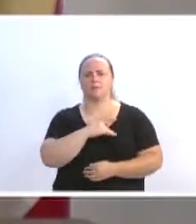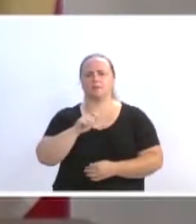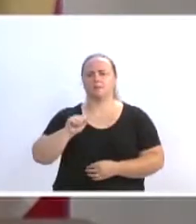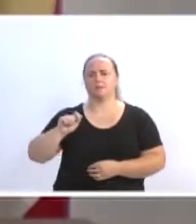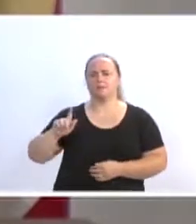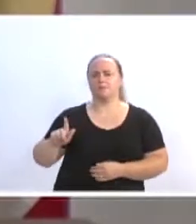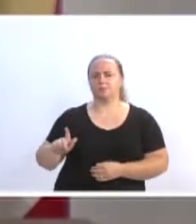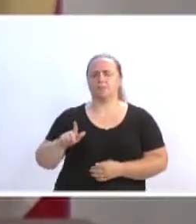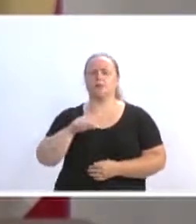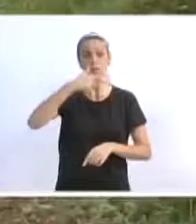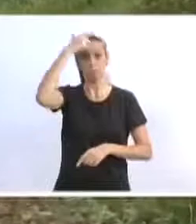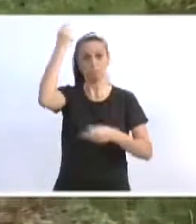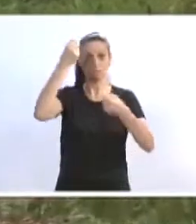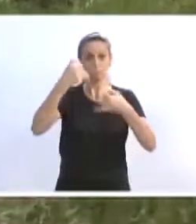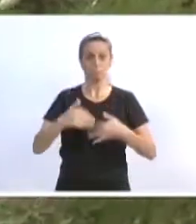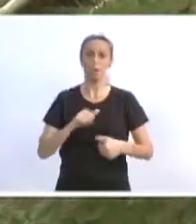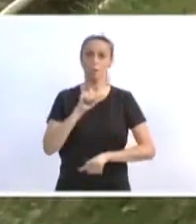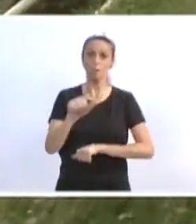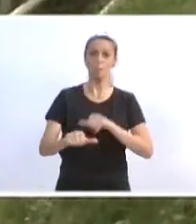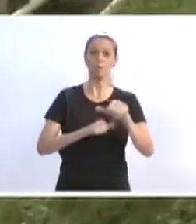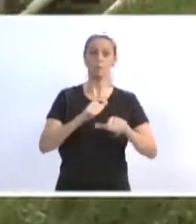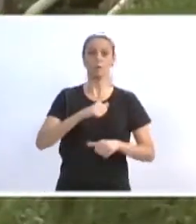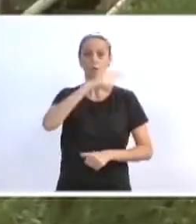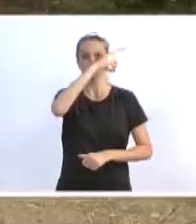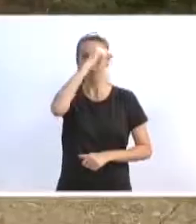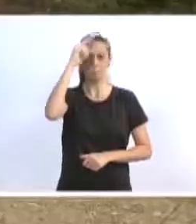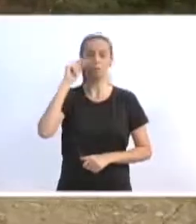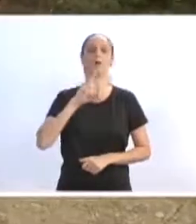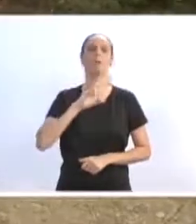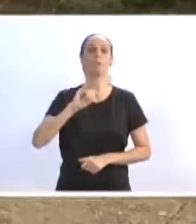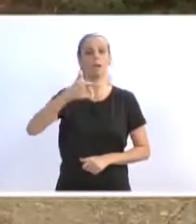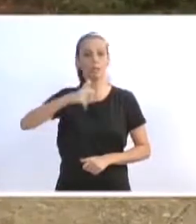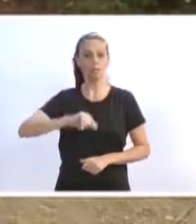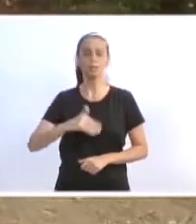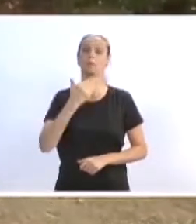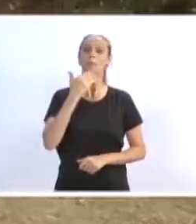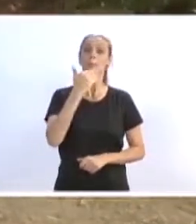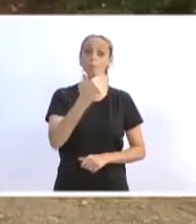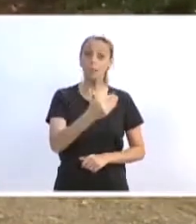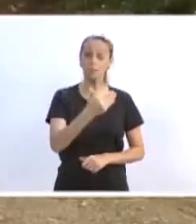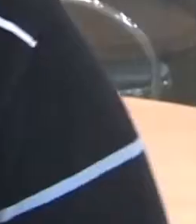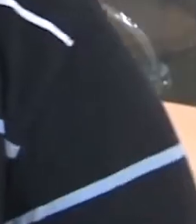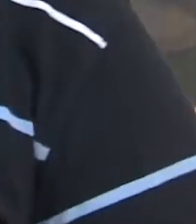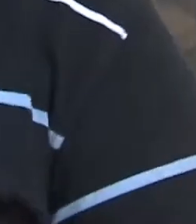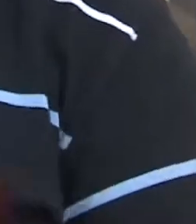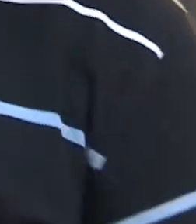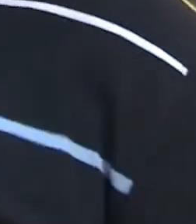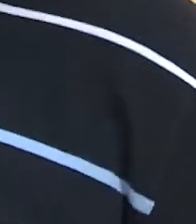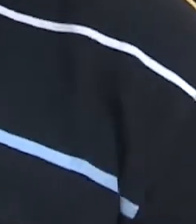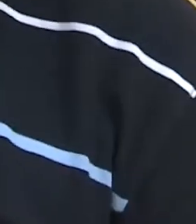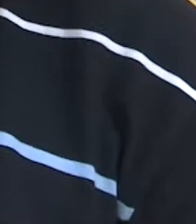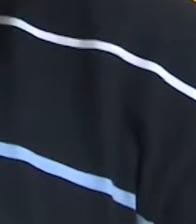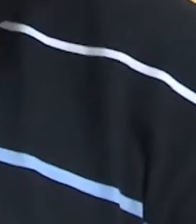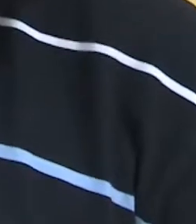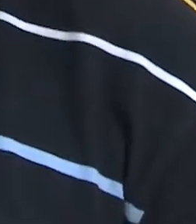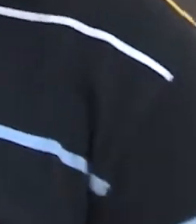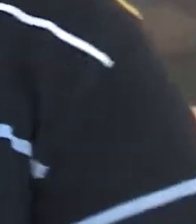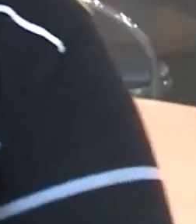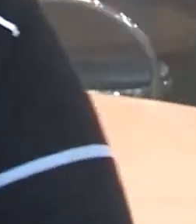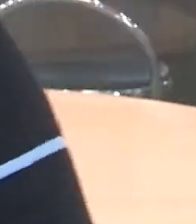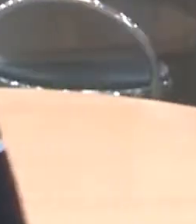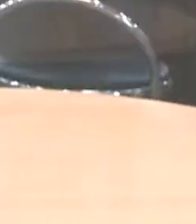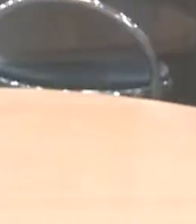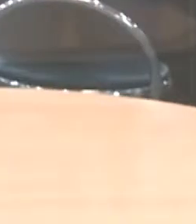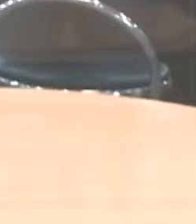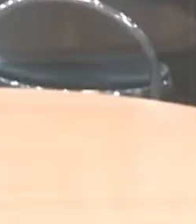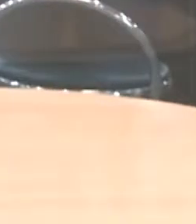e voltou a cobrar do Executivo projetos e ações para a ligação Velha-Garcia. O Poder Público não encontrou uma solução de